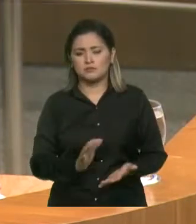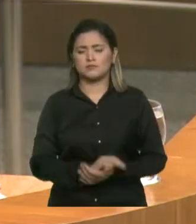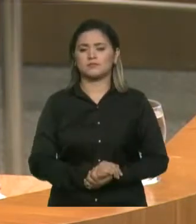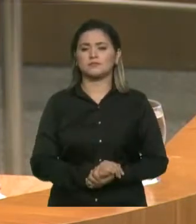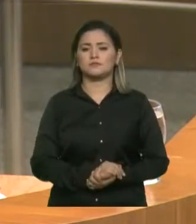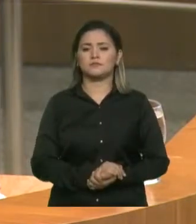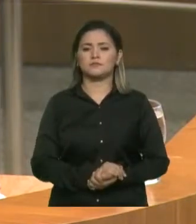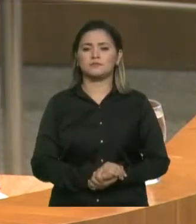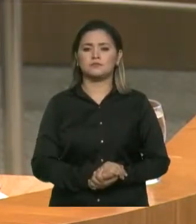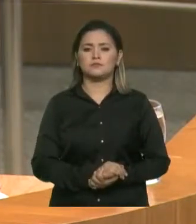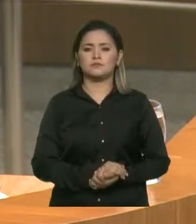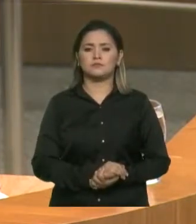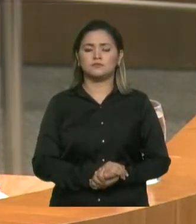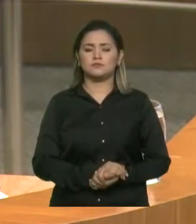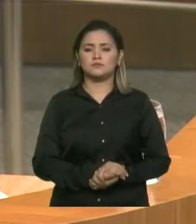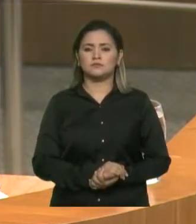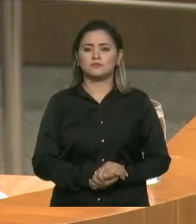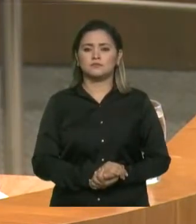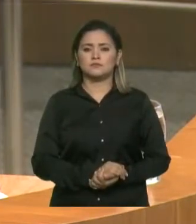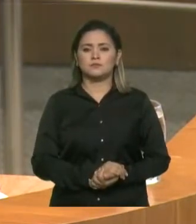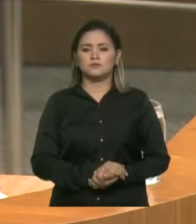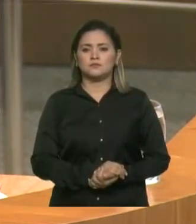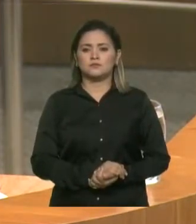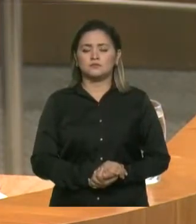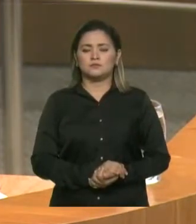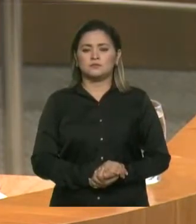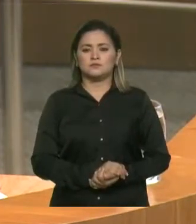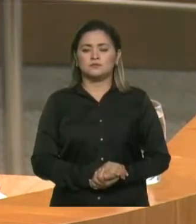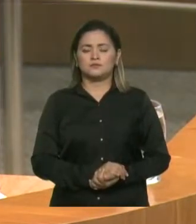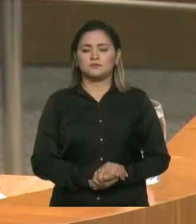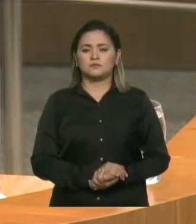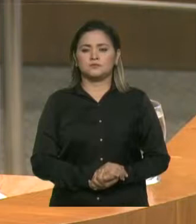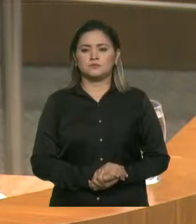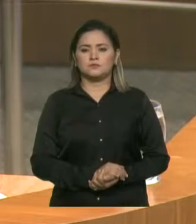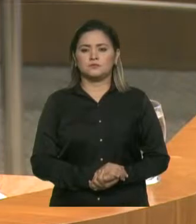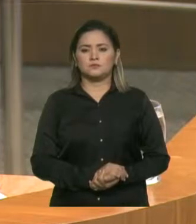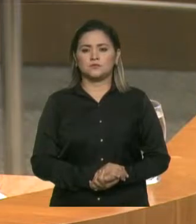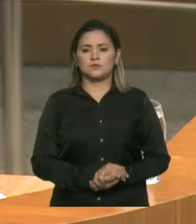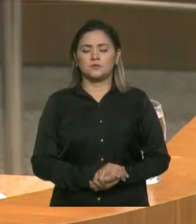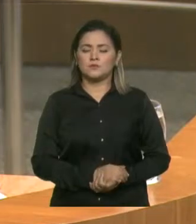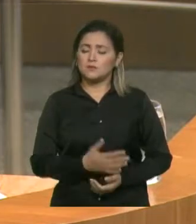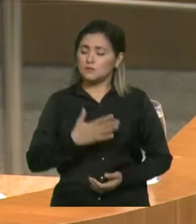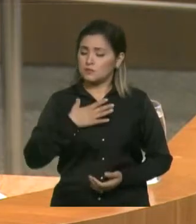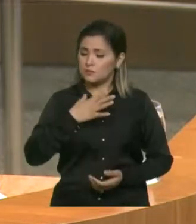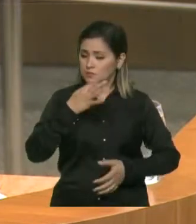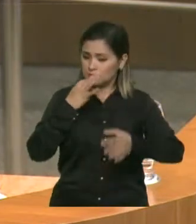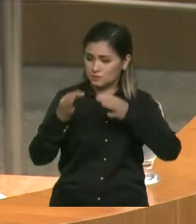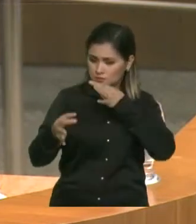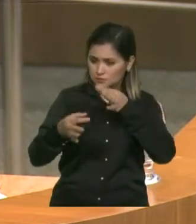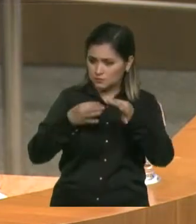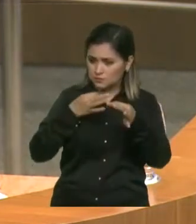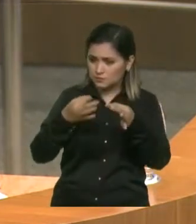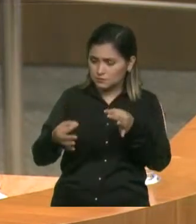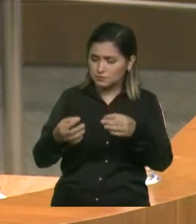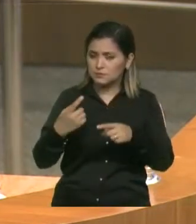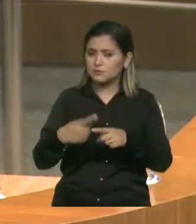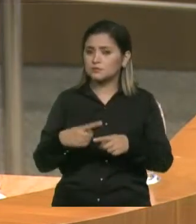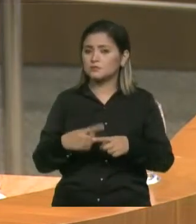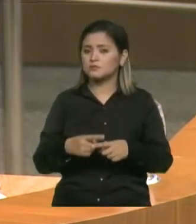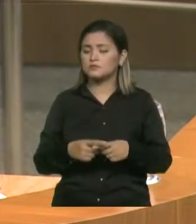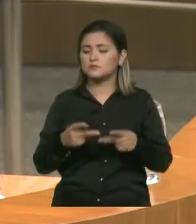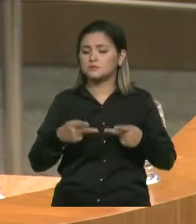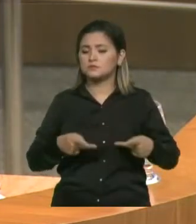essa crítica aos procuradores da Lava Jato, porque eles, mais uma vez, tomam uma